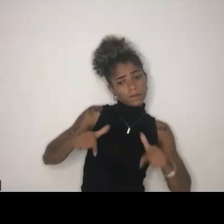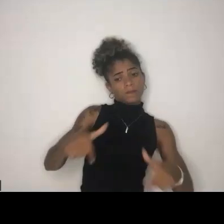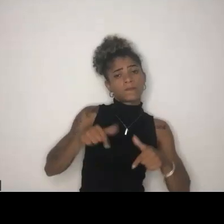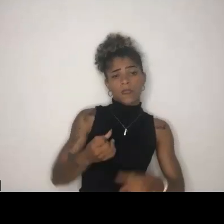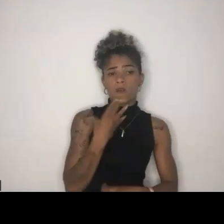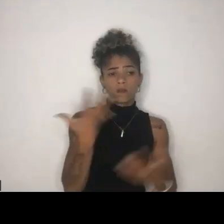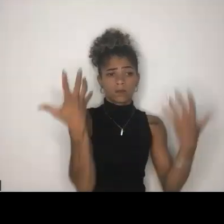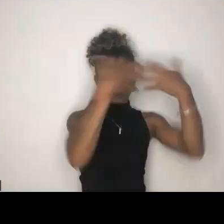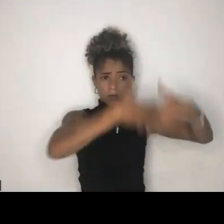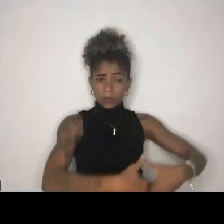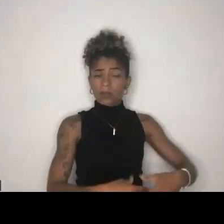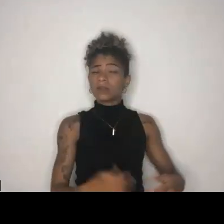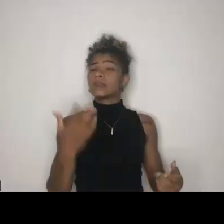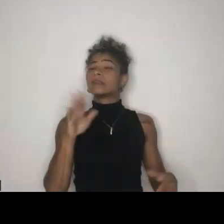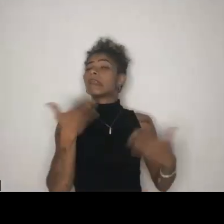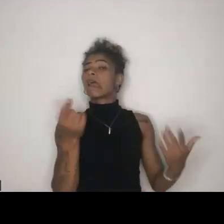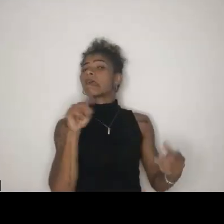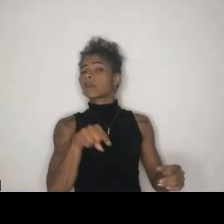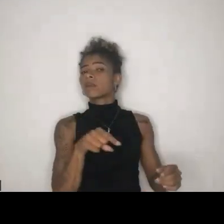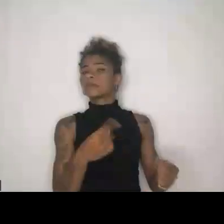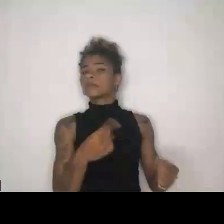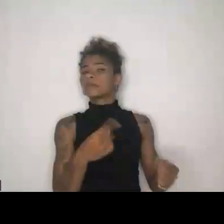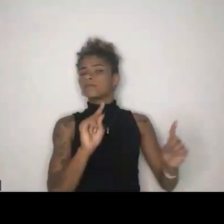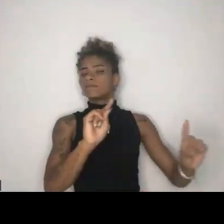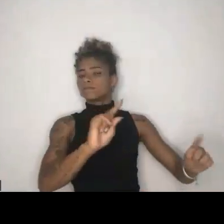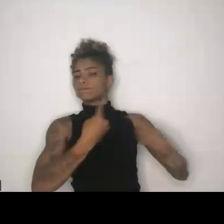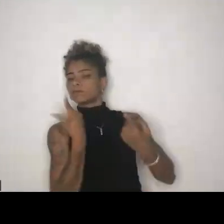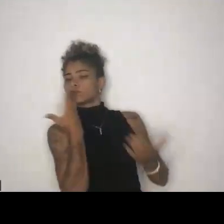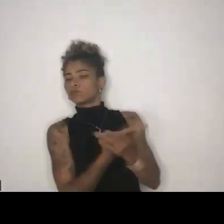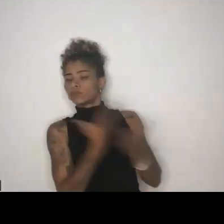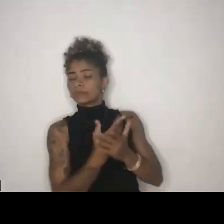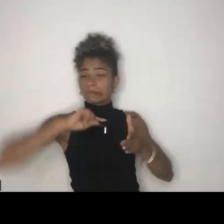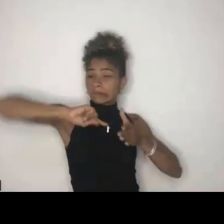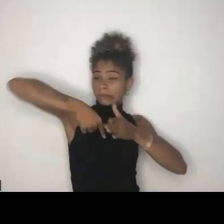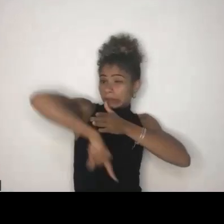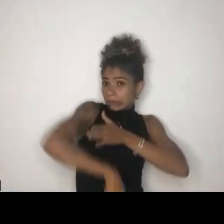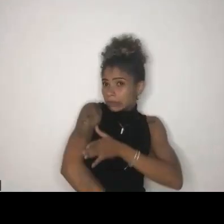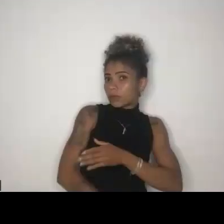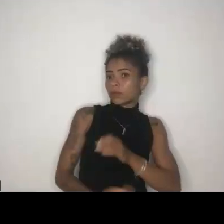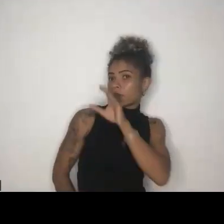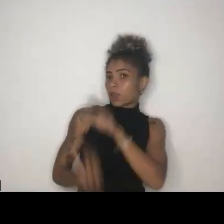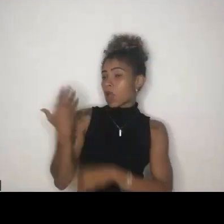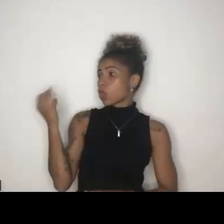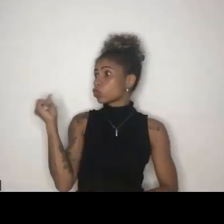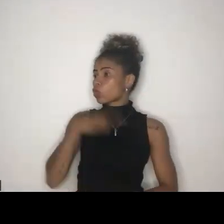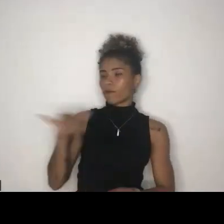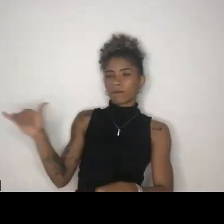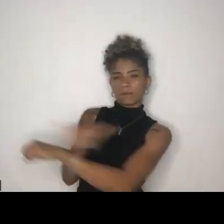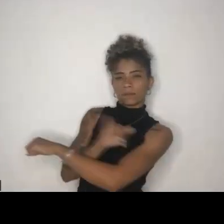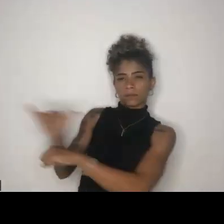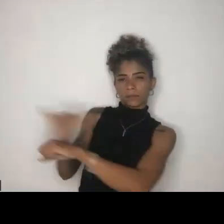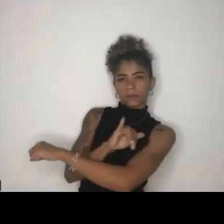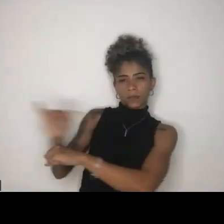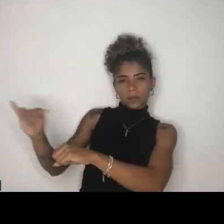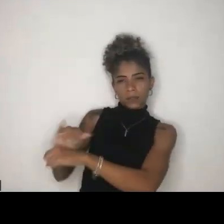também não tem que ser Se forçar a estudar mais e poder criar novas dinâmicas de entendimento das